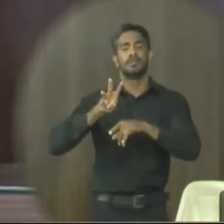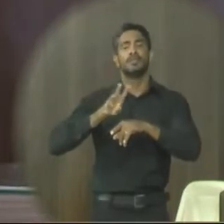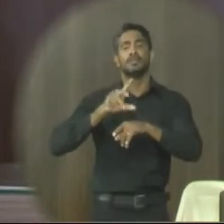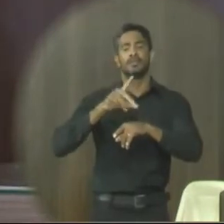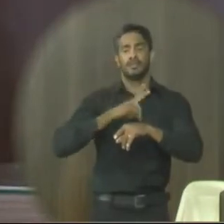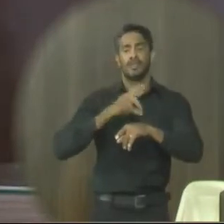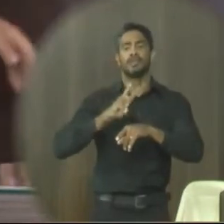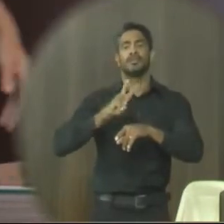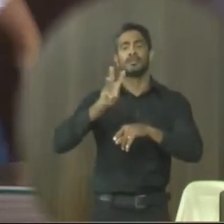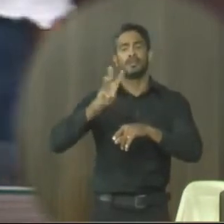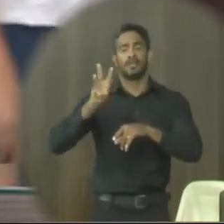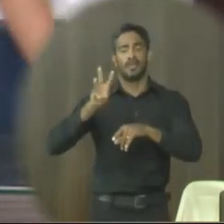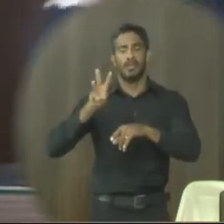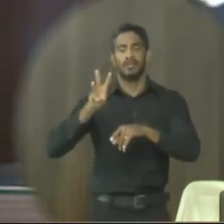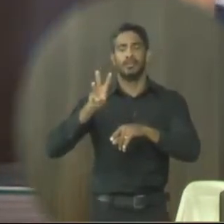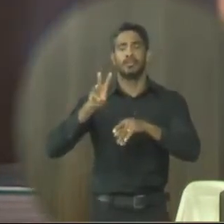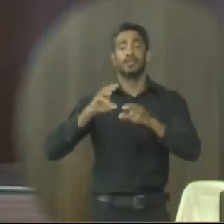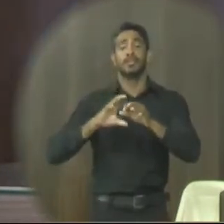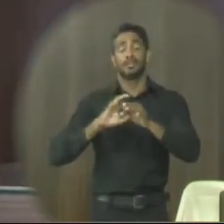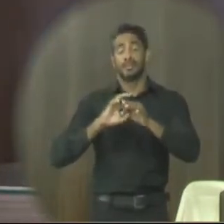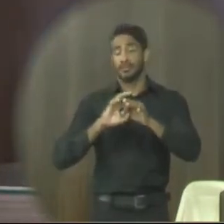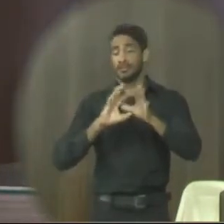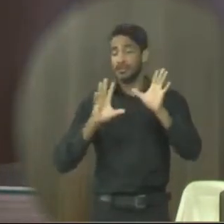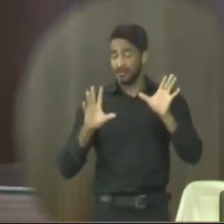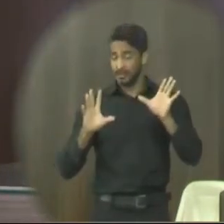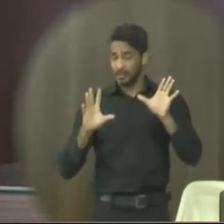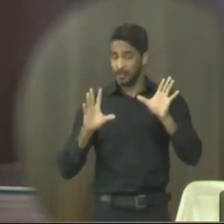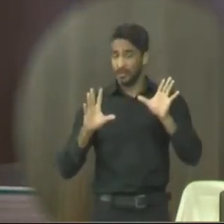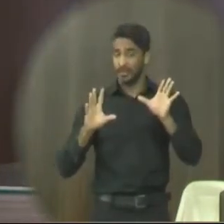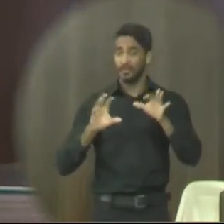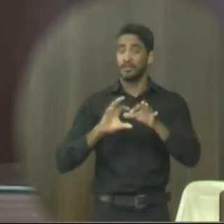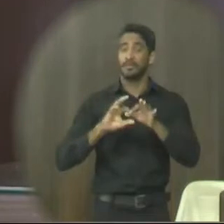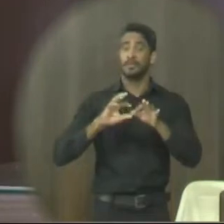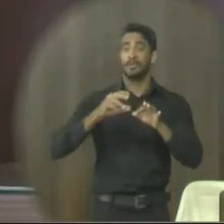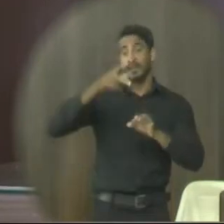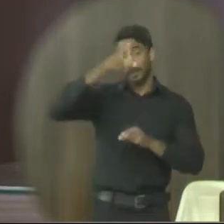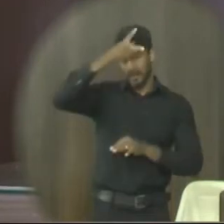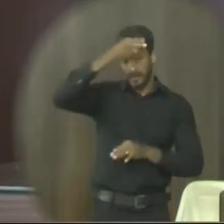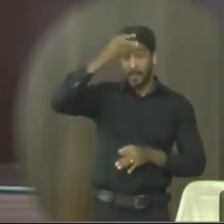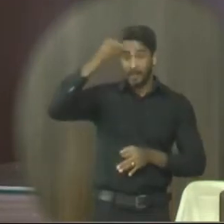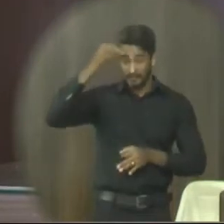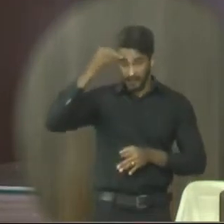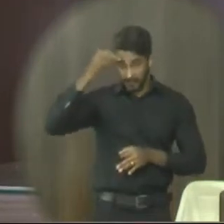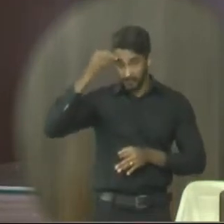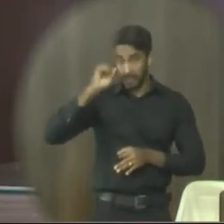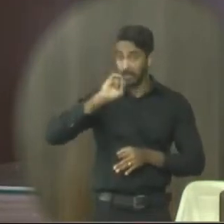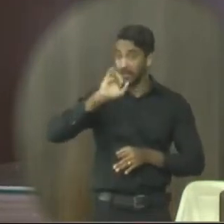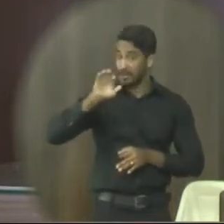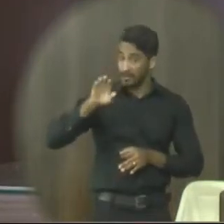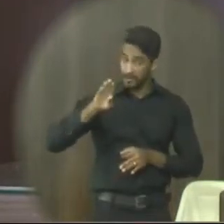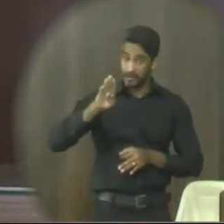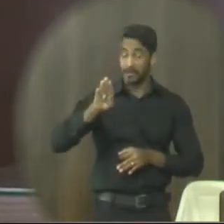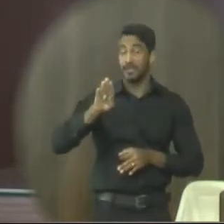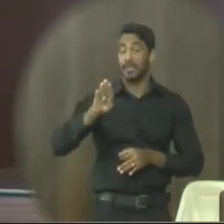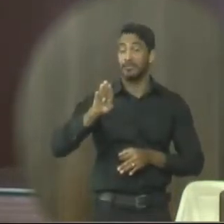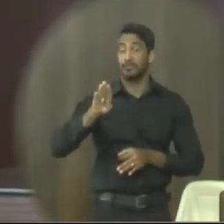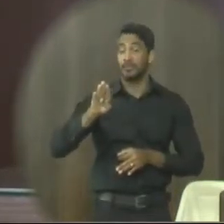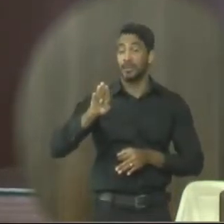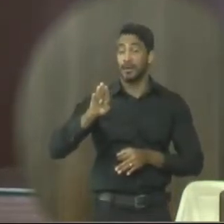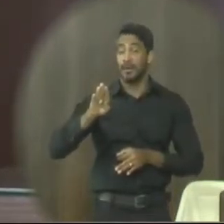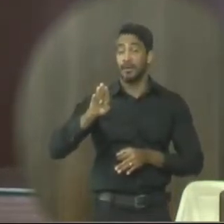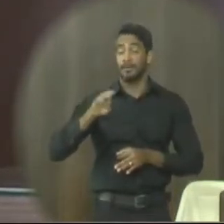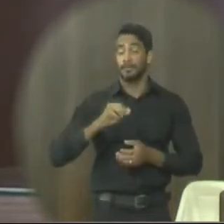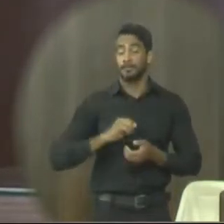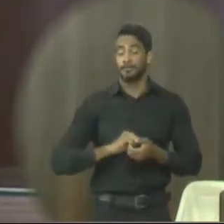site, né? Disponível no site eletrônico da Prefeitura Municipal de Janaúba, na base de